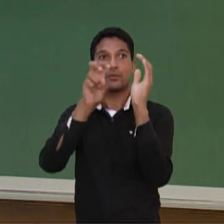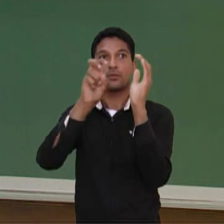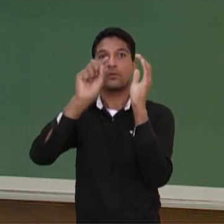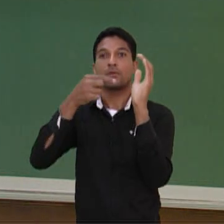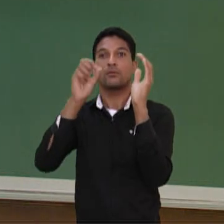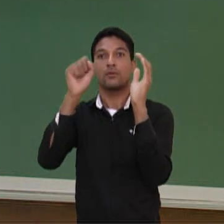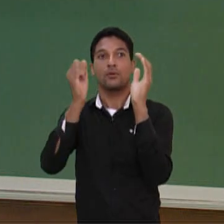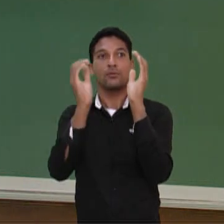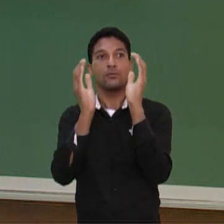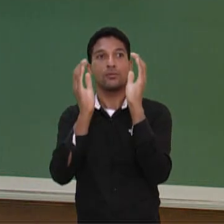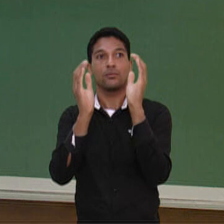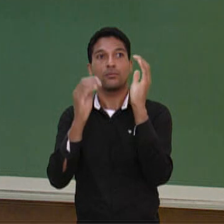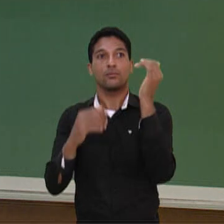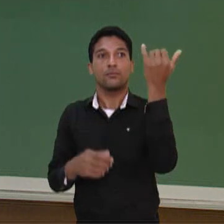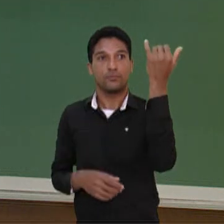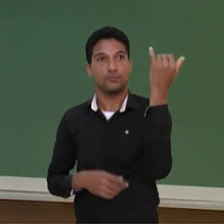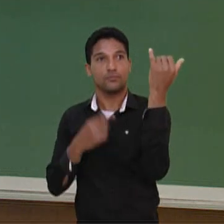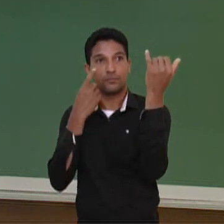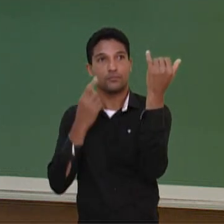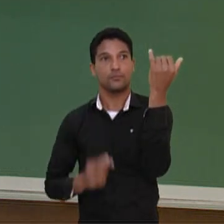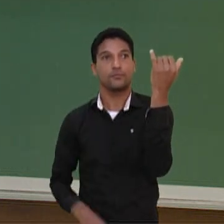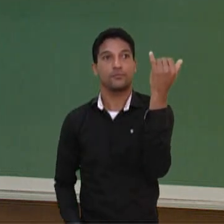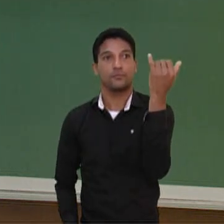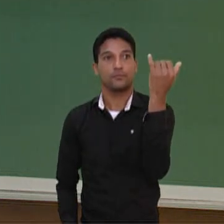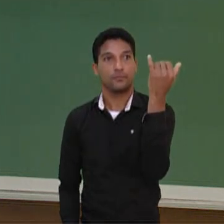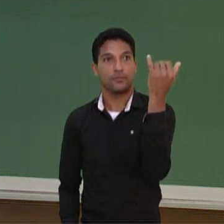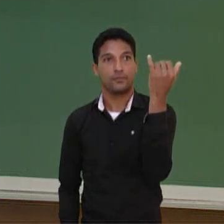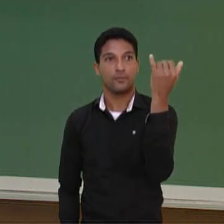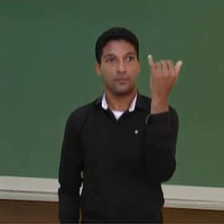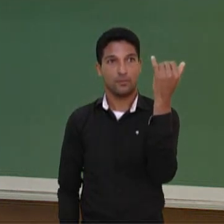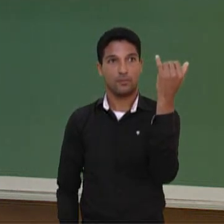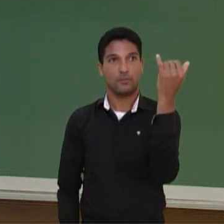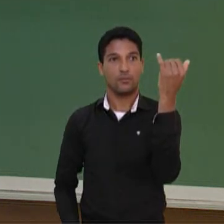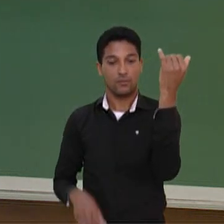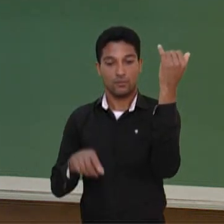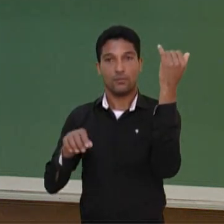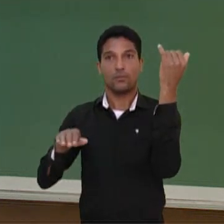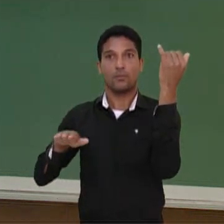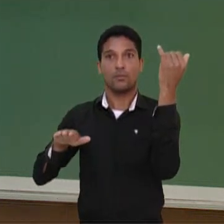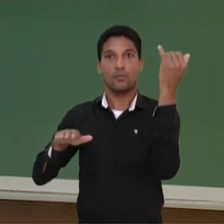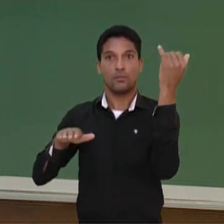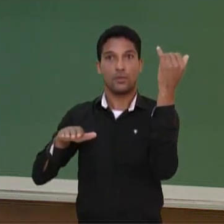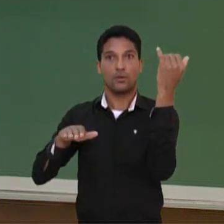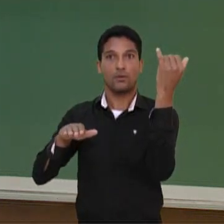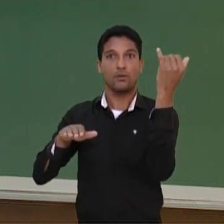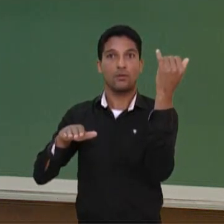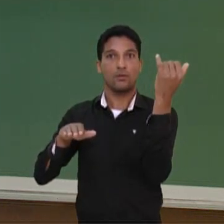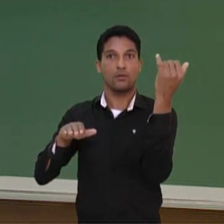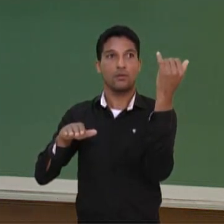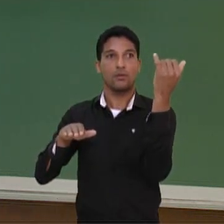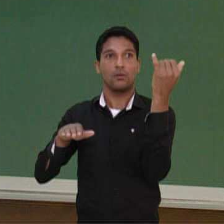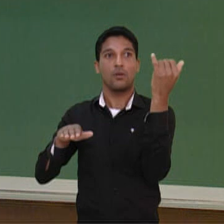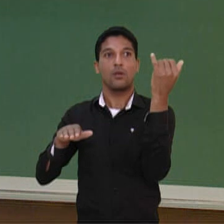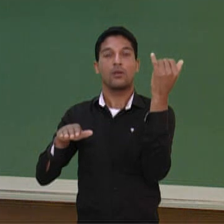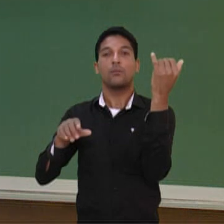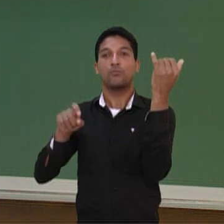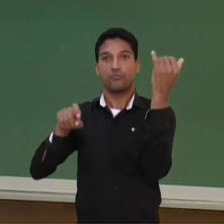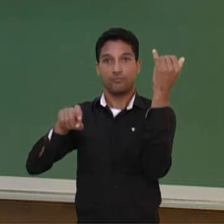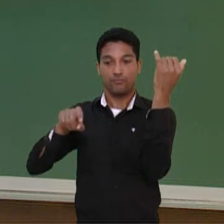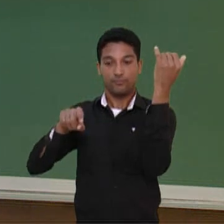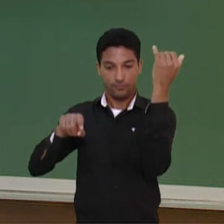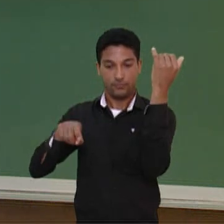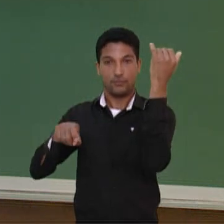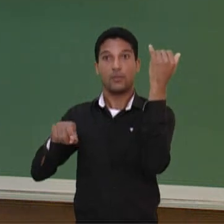pontos aí no plano cartesiano. E aí, já anotamos todos os pontos no plano cartesiano. Qual que é o nosso próximo